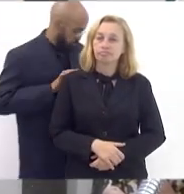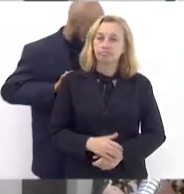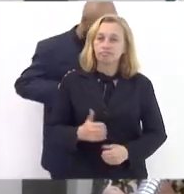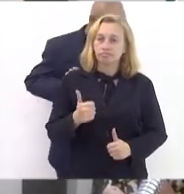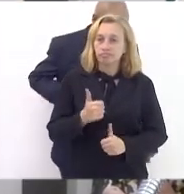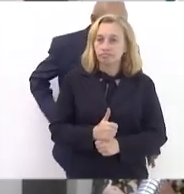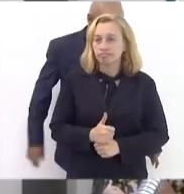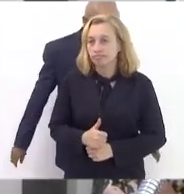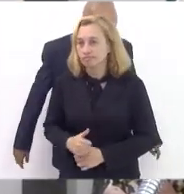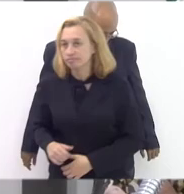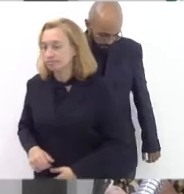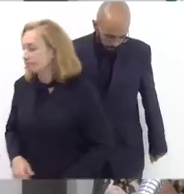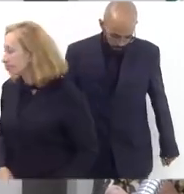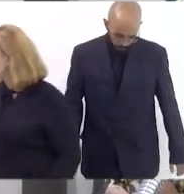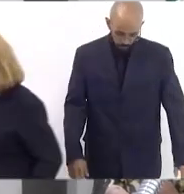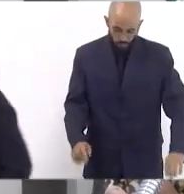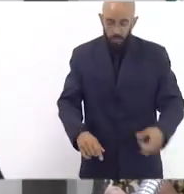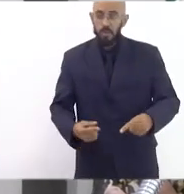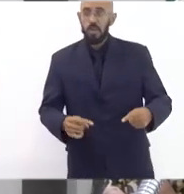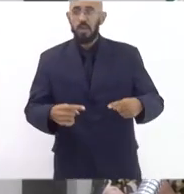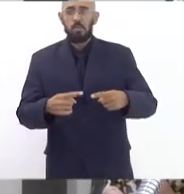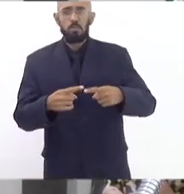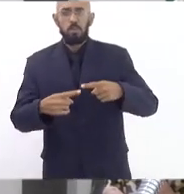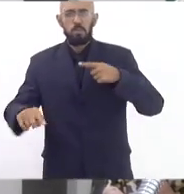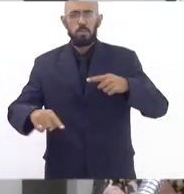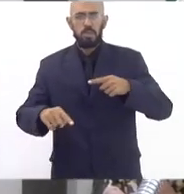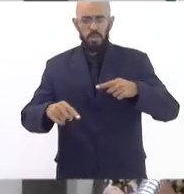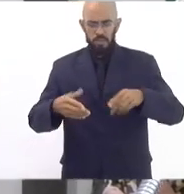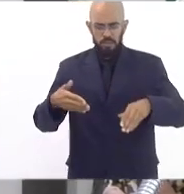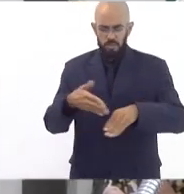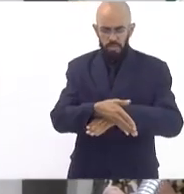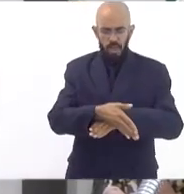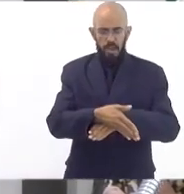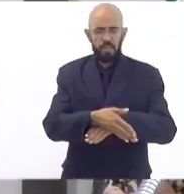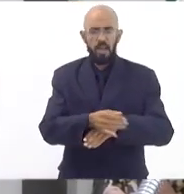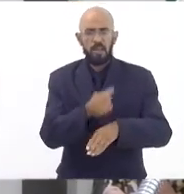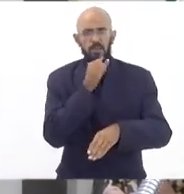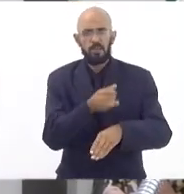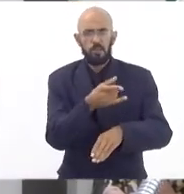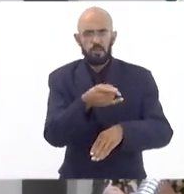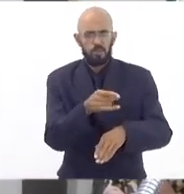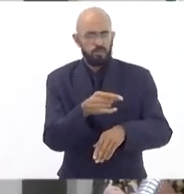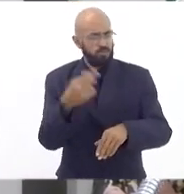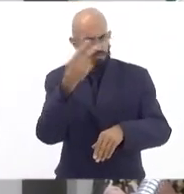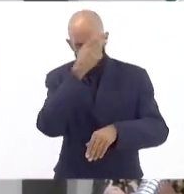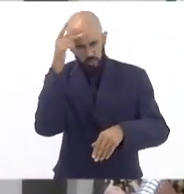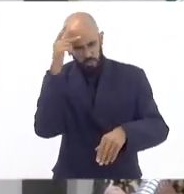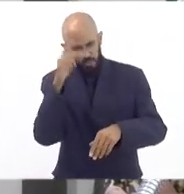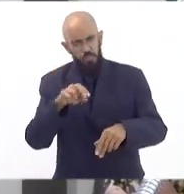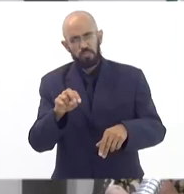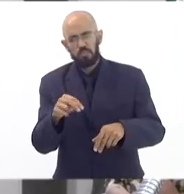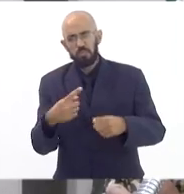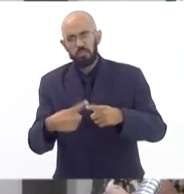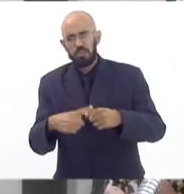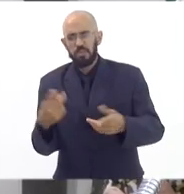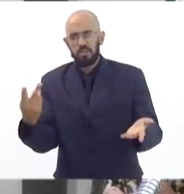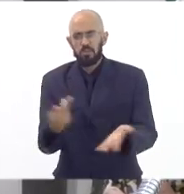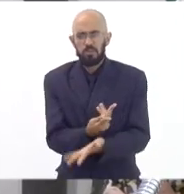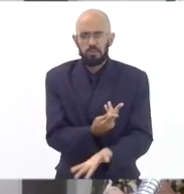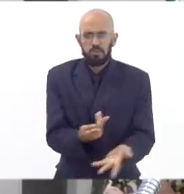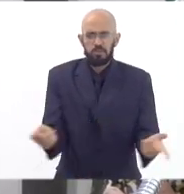impedir o IV no entorno da circulação das pessoas que tá tudo ocupado segundo relato aqui